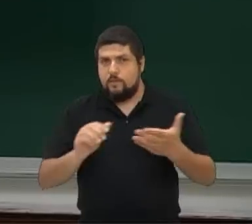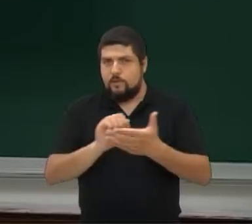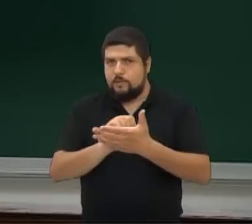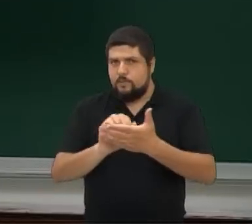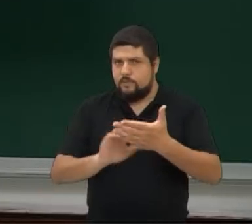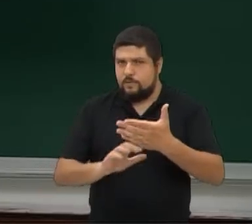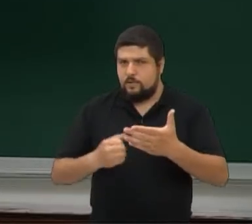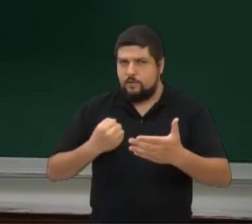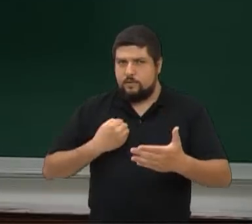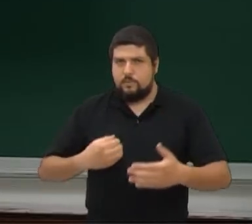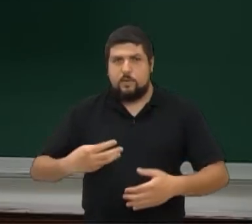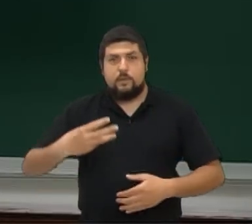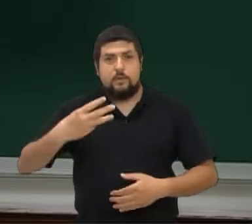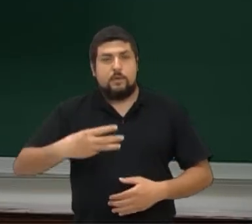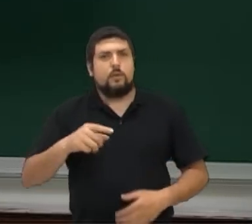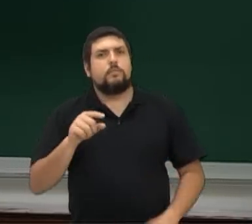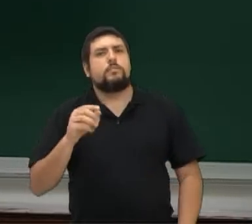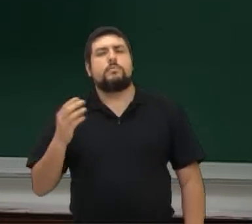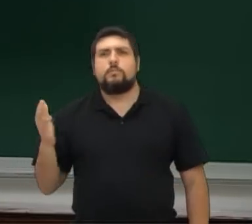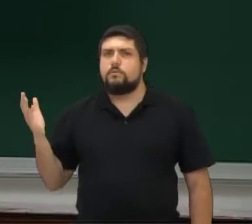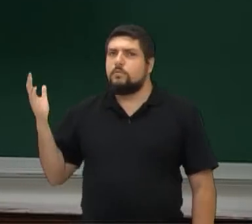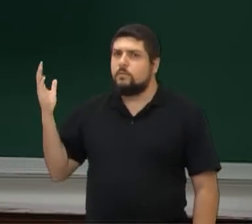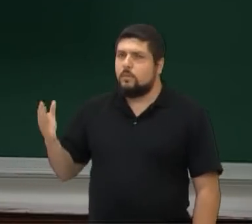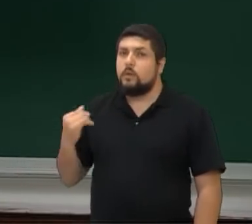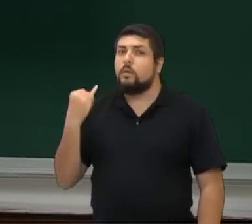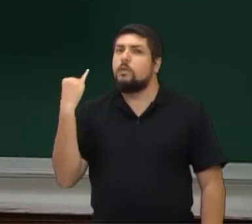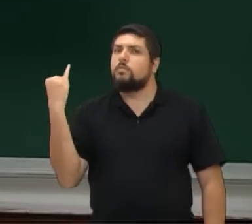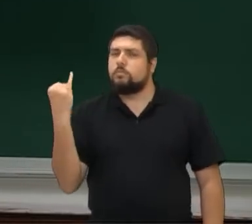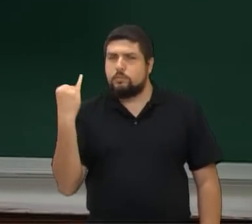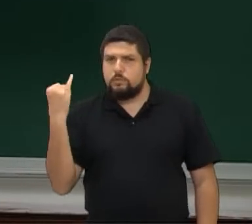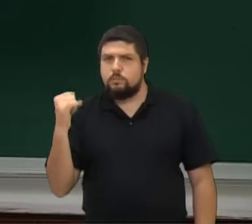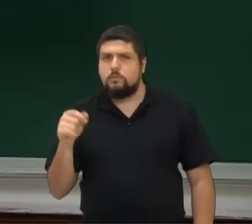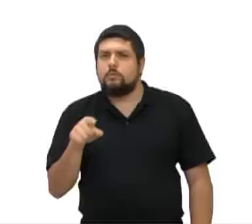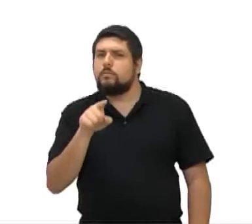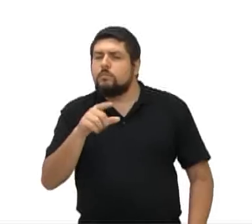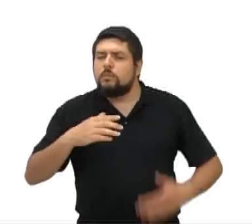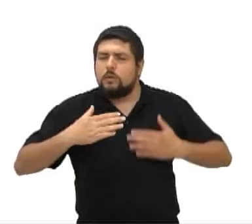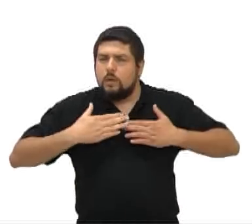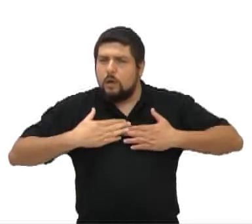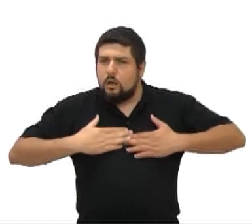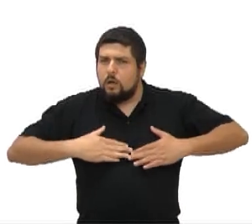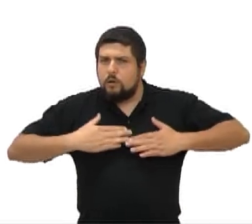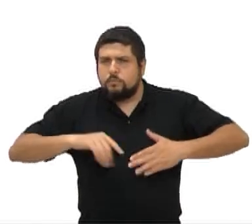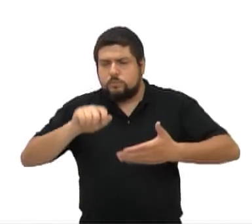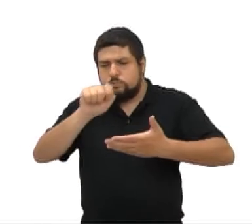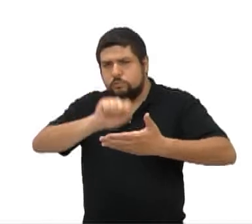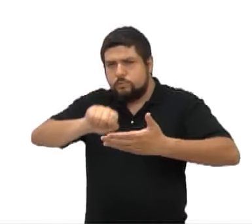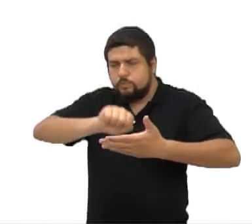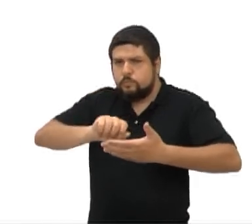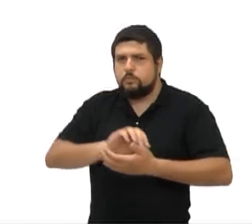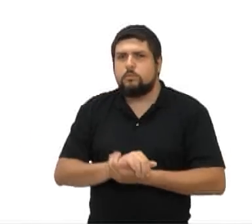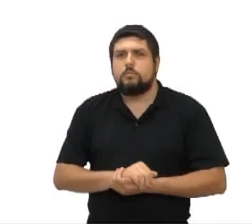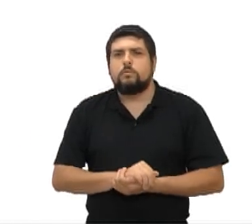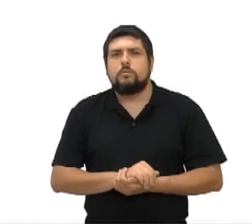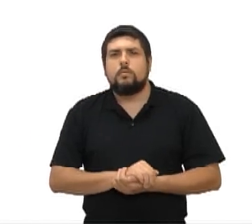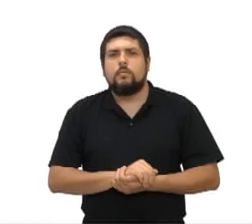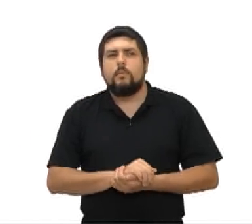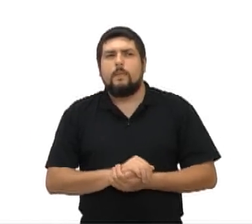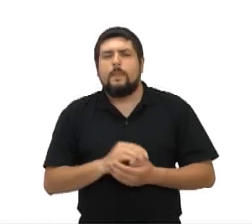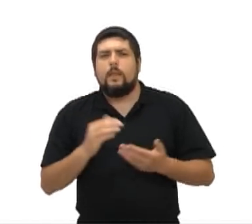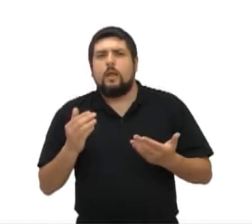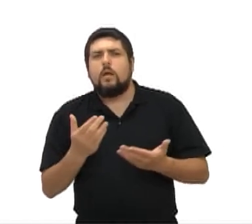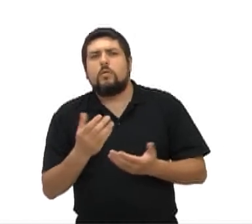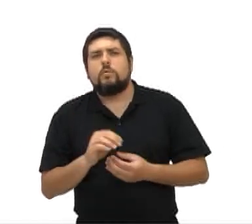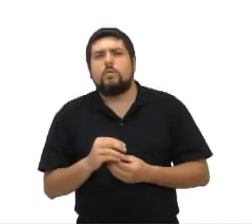esse exercício é muito importante, façam com calma. Olha lá, complete o quadro referente